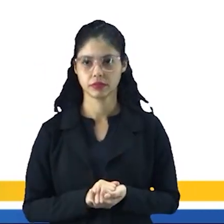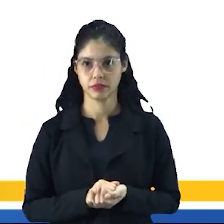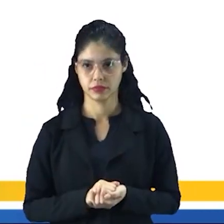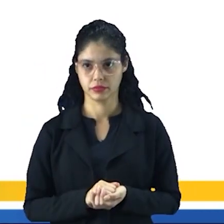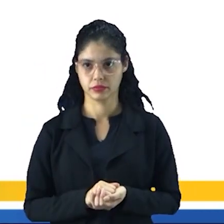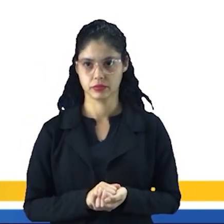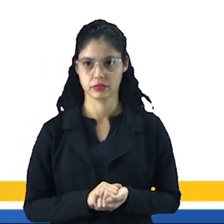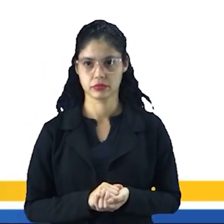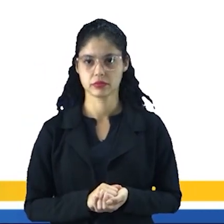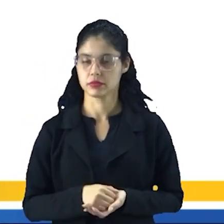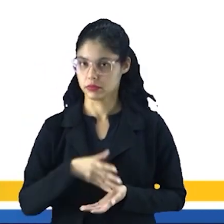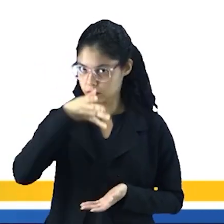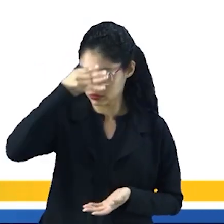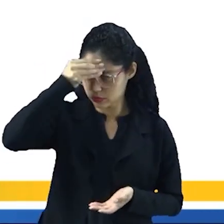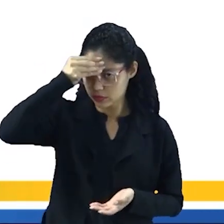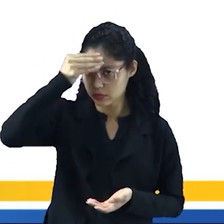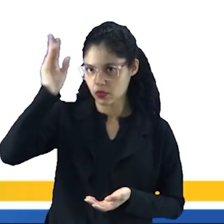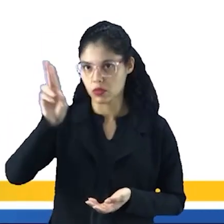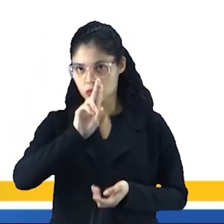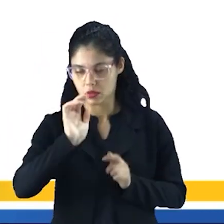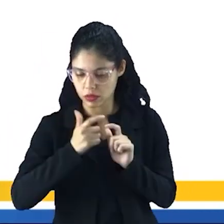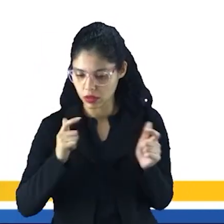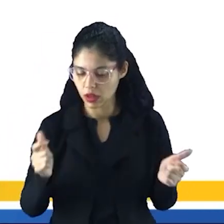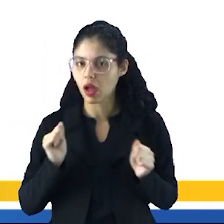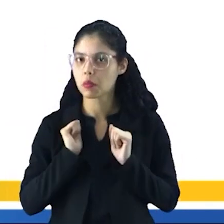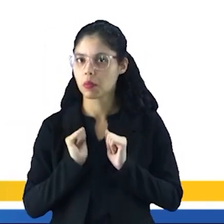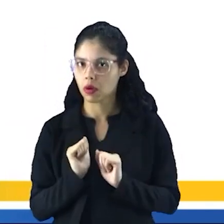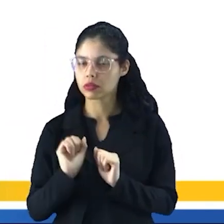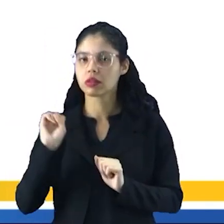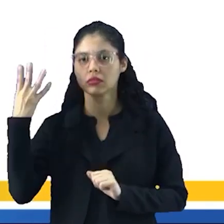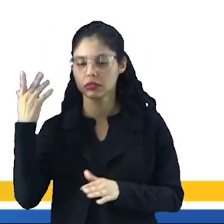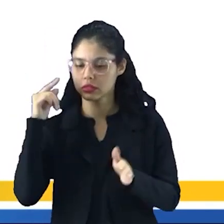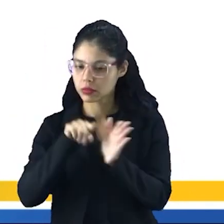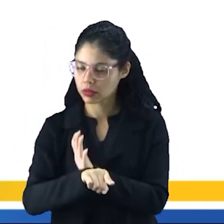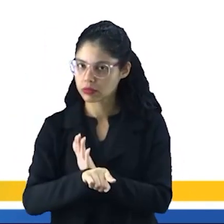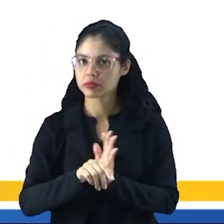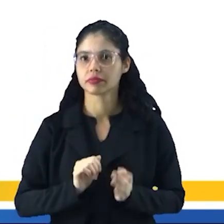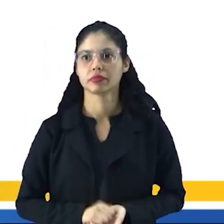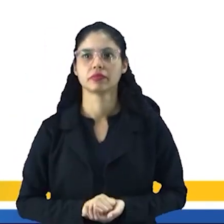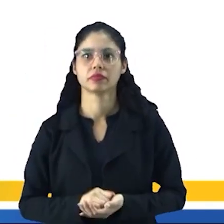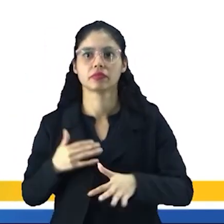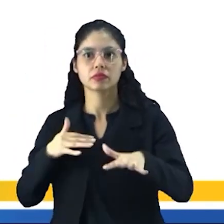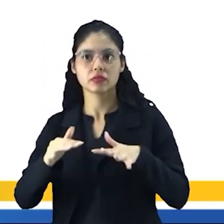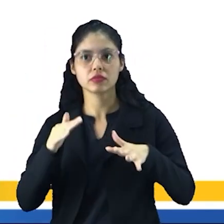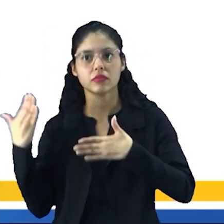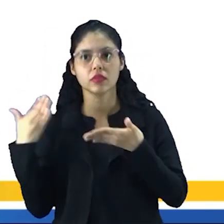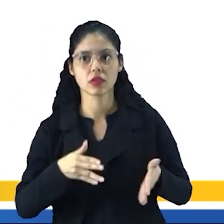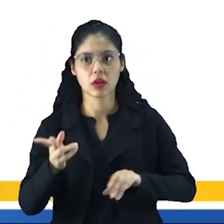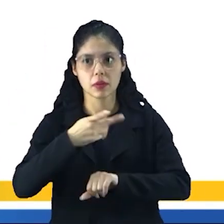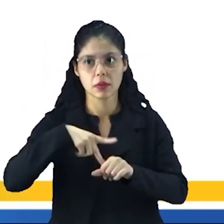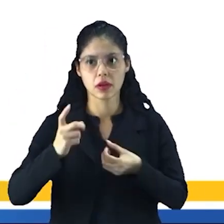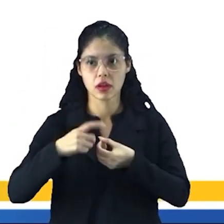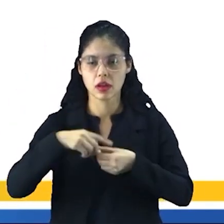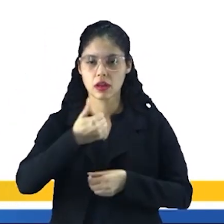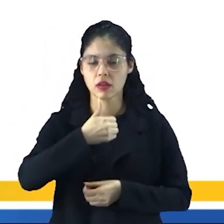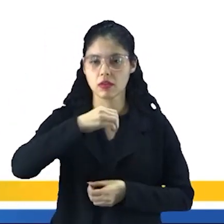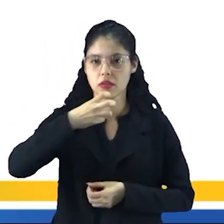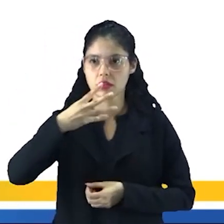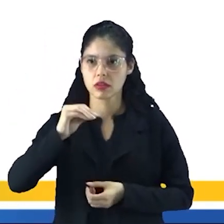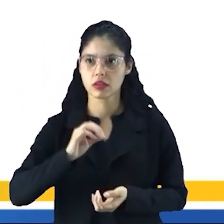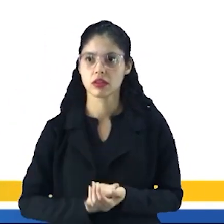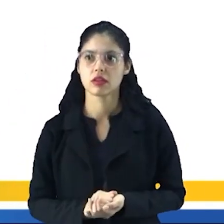Tarsila do Amaral, tá? É um grande nome para questões do Enem. O movimento chegou ao país por volta